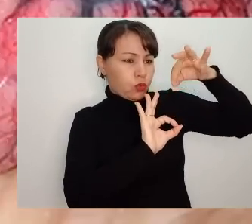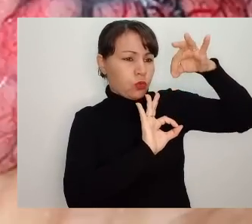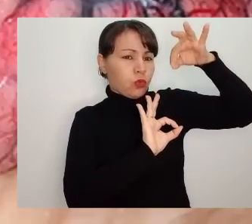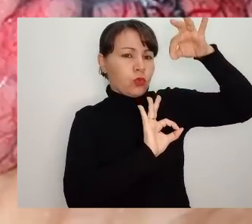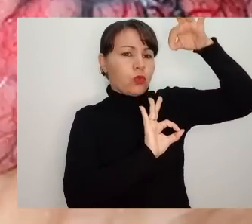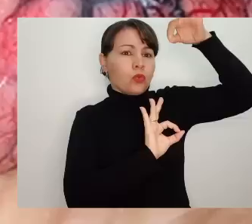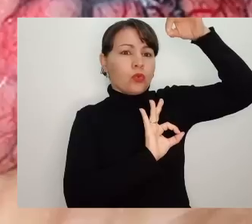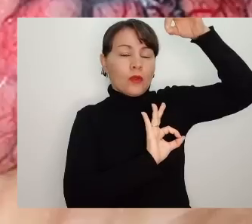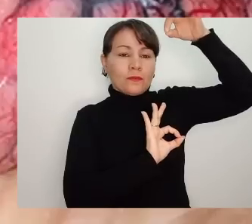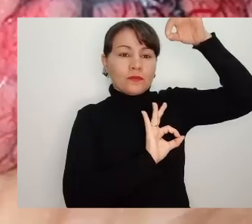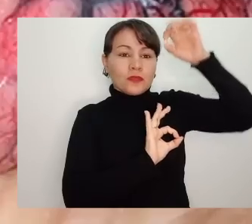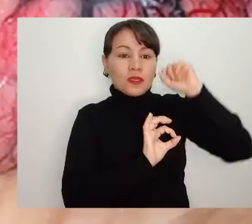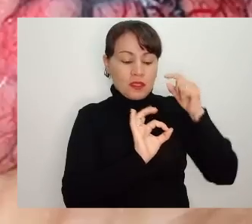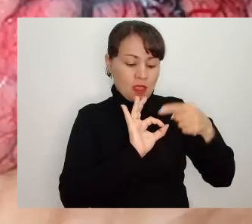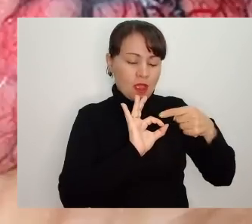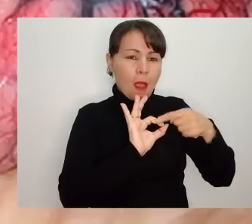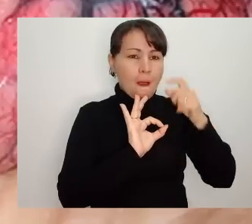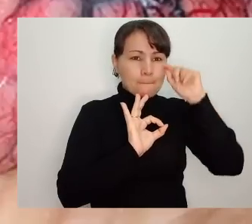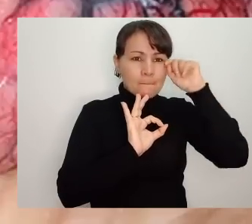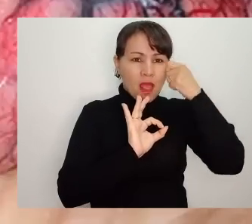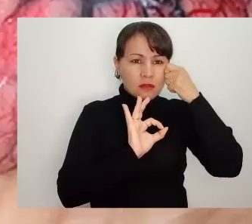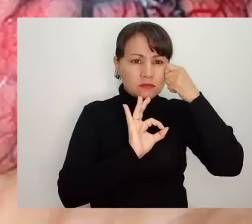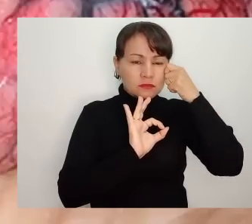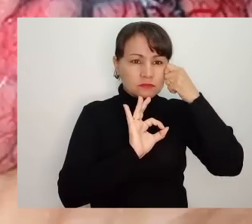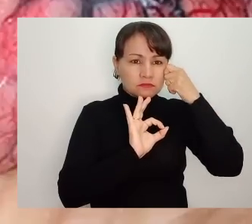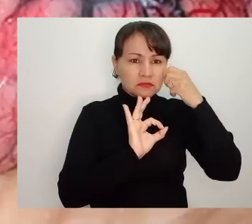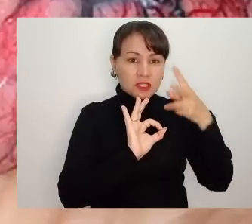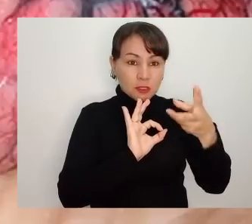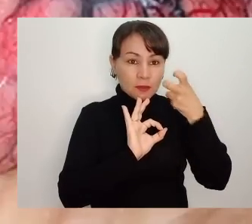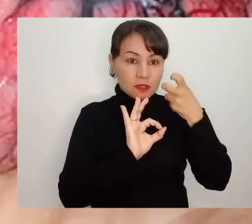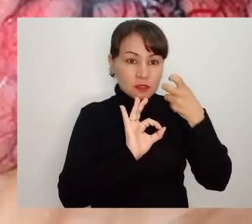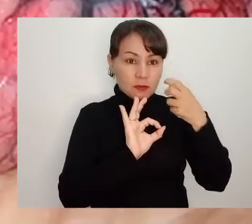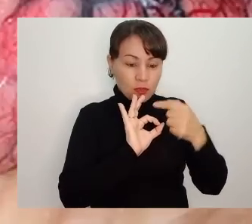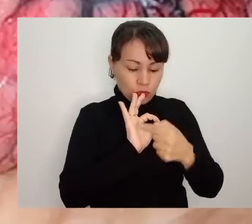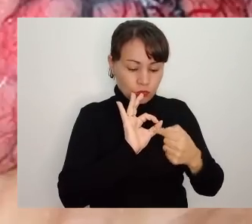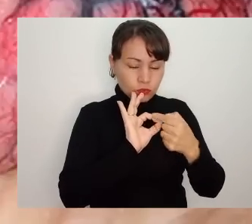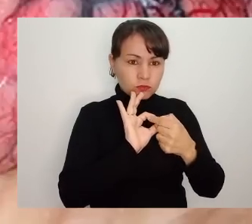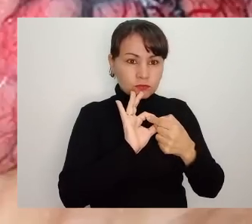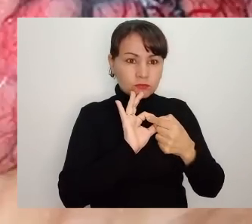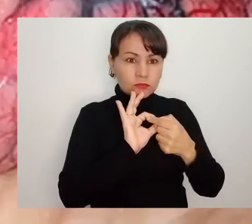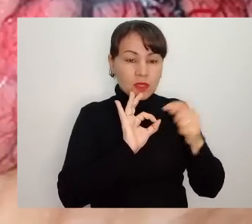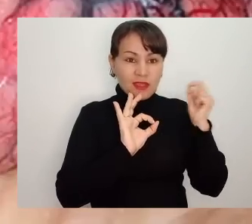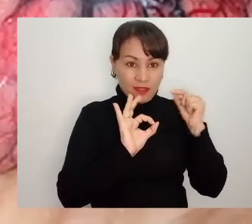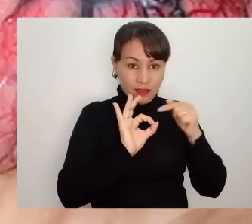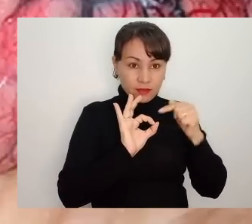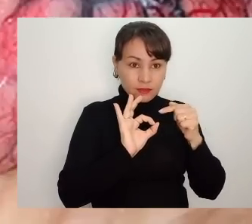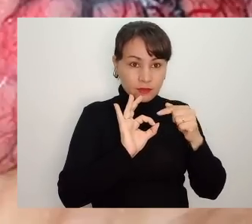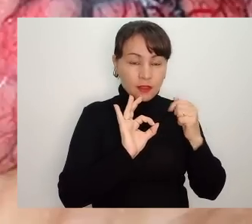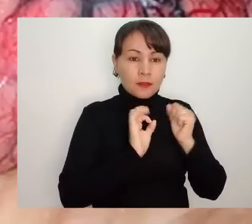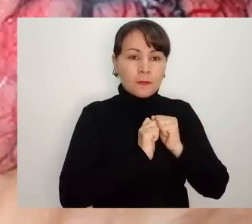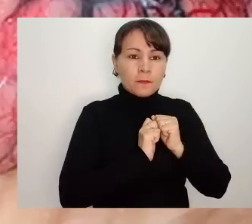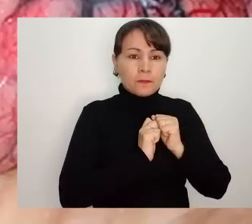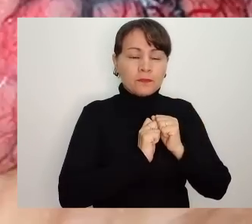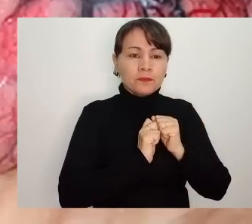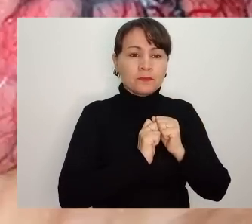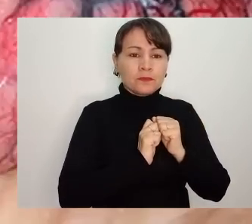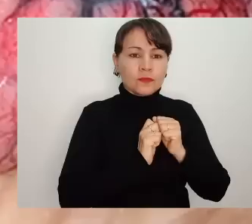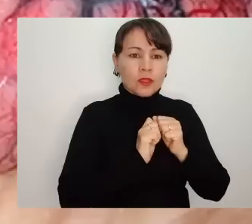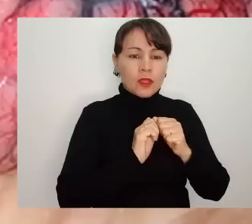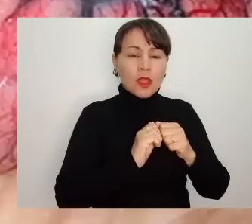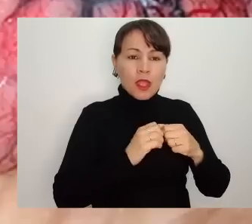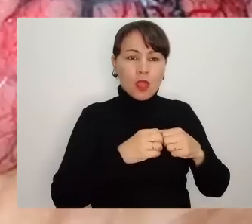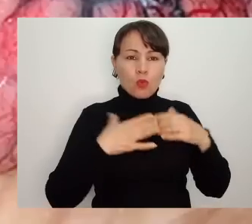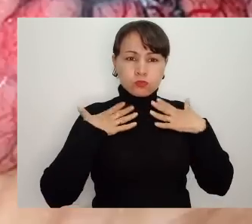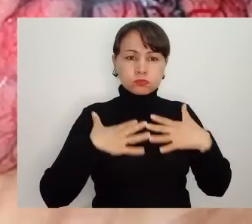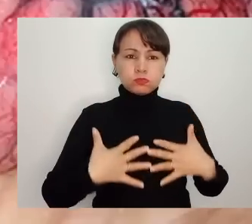corpo, que é essas bolinhas pretas, mais escuras que vocês estão vendo aqui. Essas bolinhas